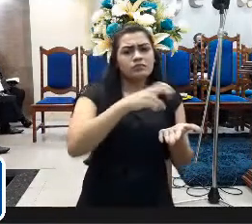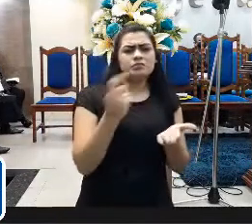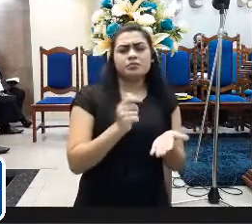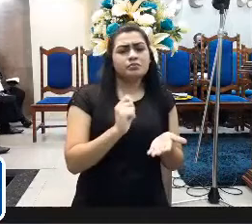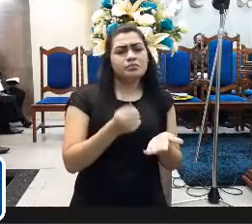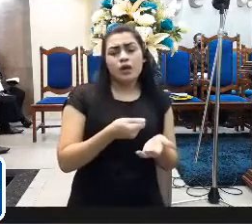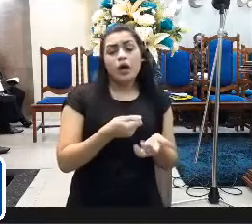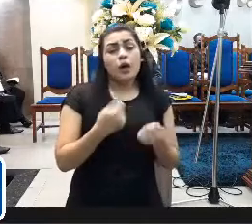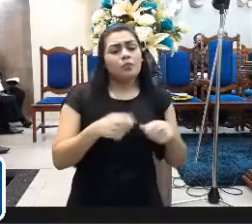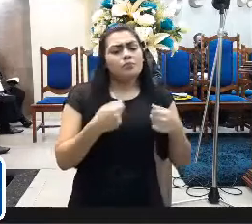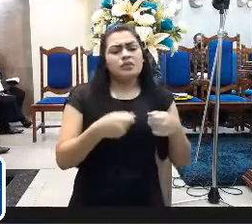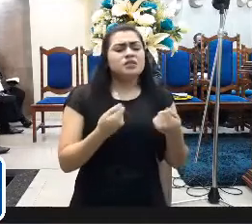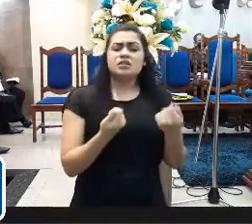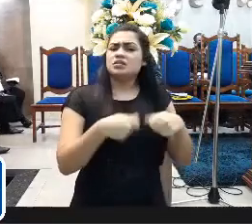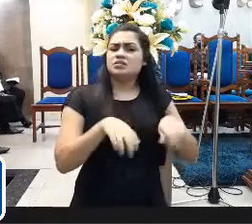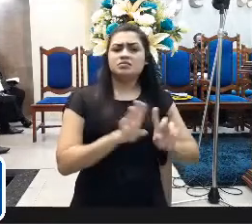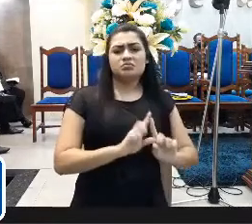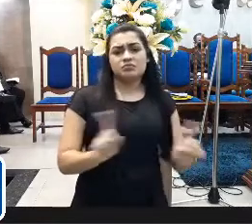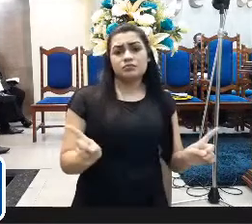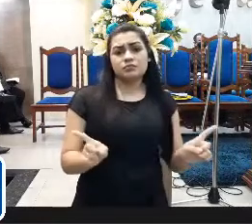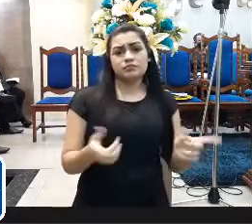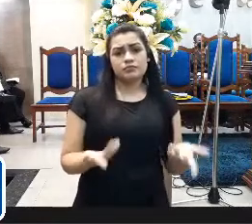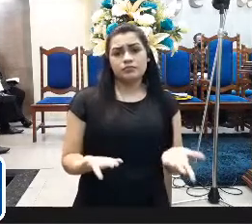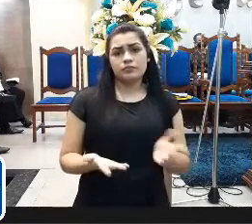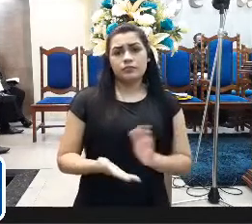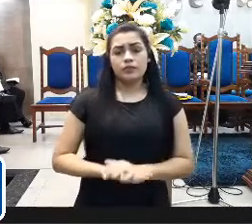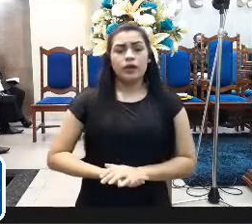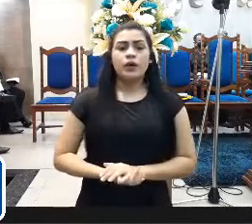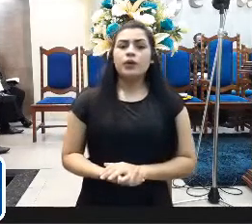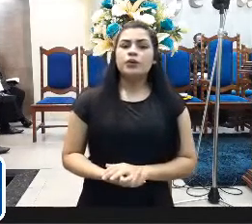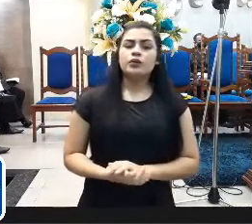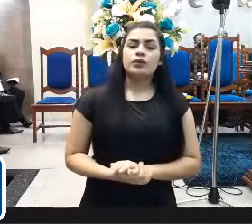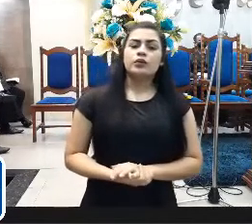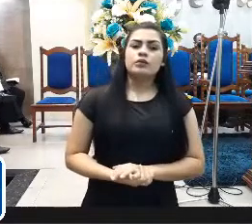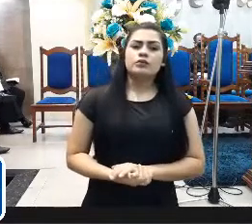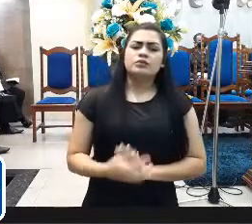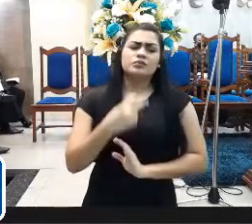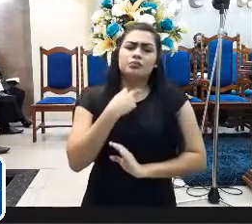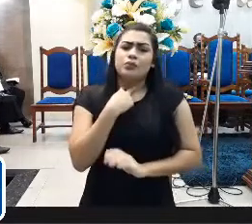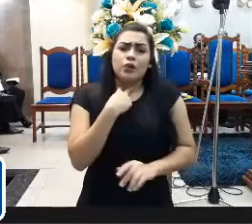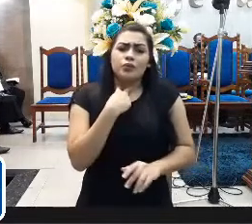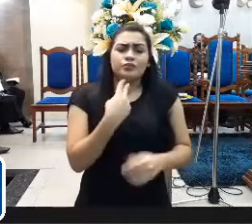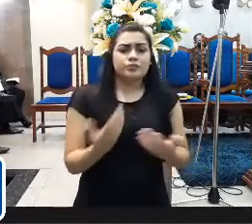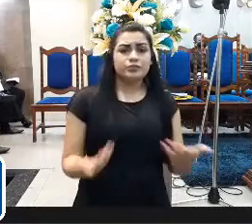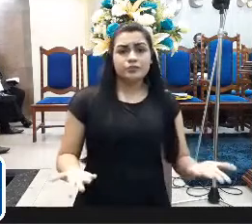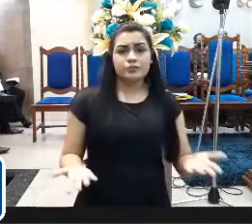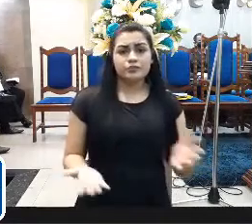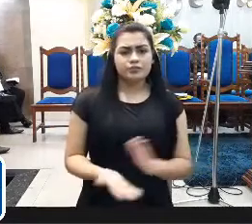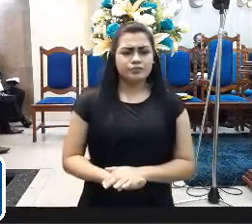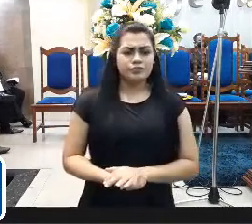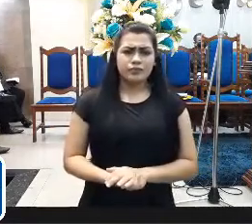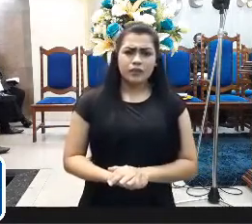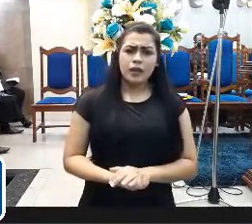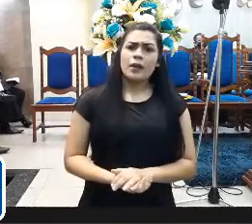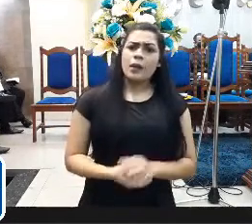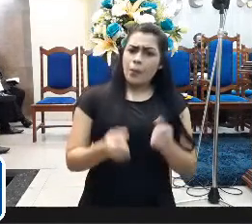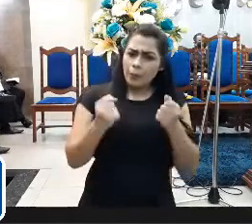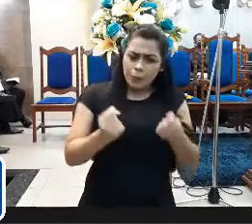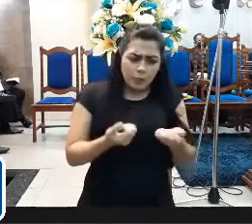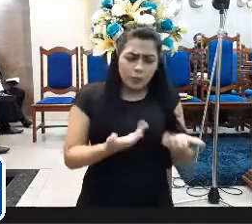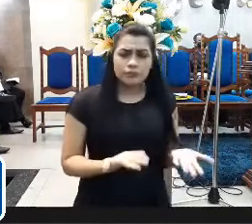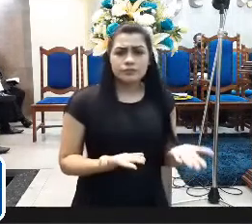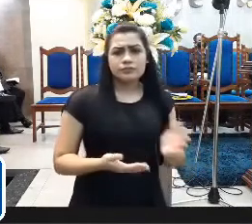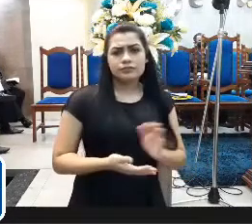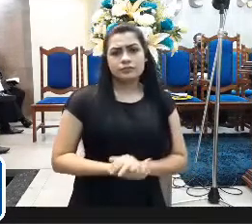um prédio de 10 andares sem passar pelos degraus. Aí eu fui analisar, é possível